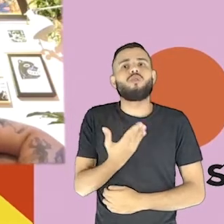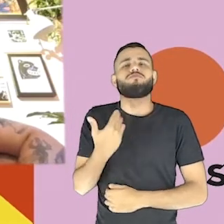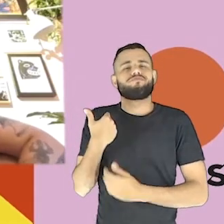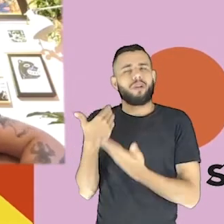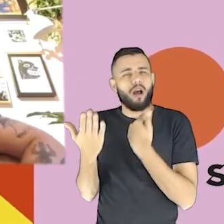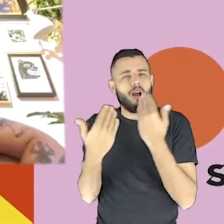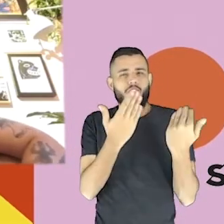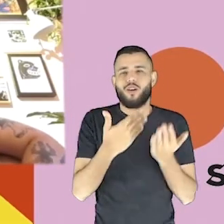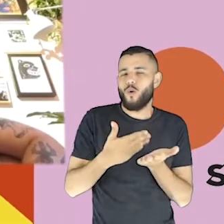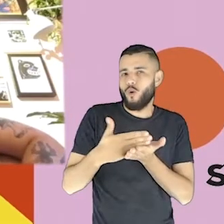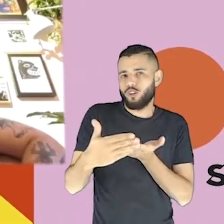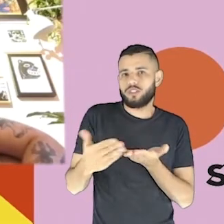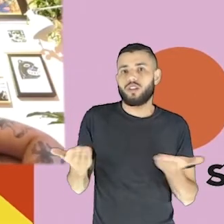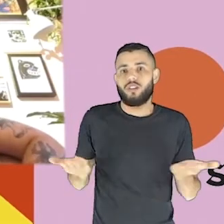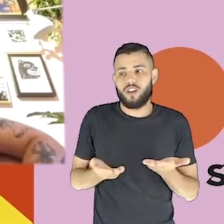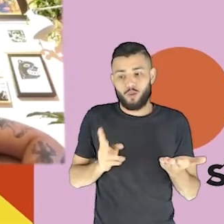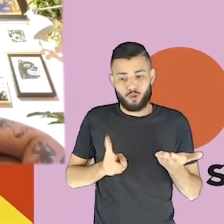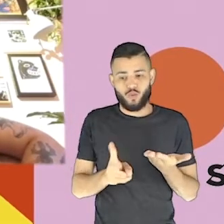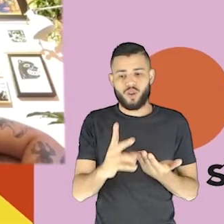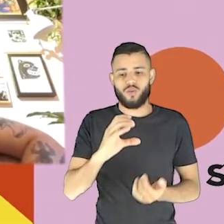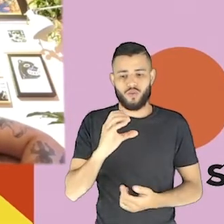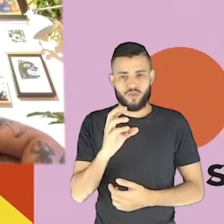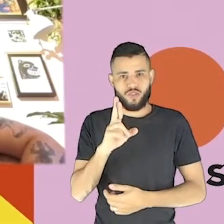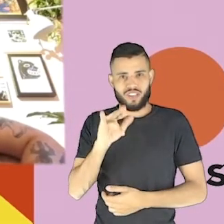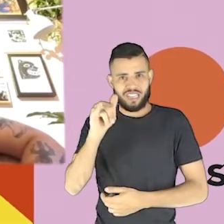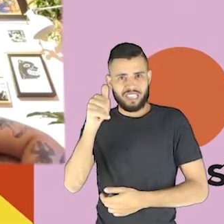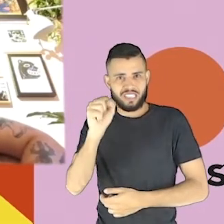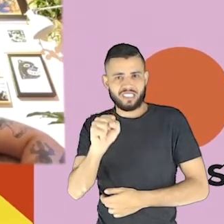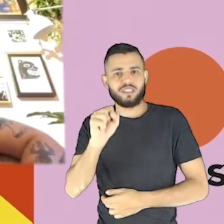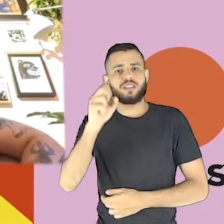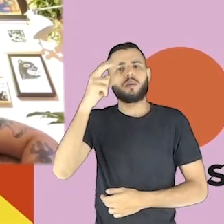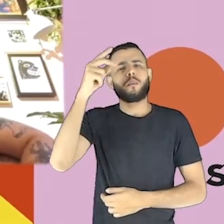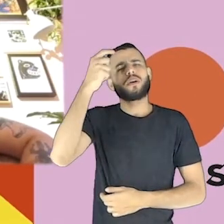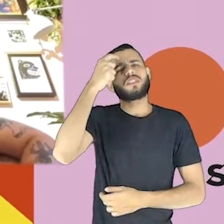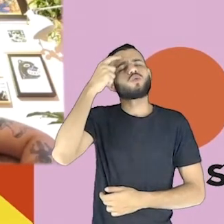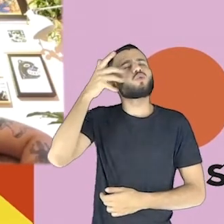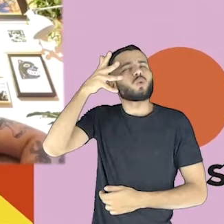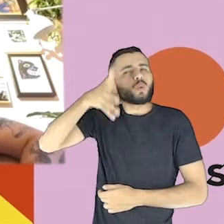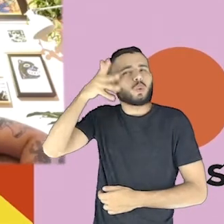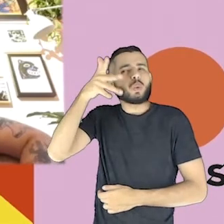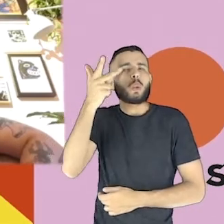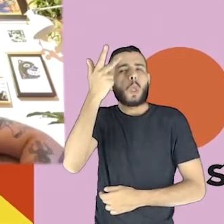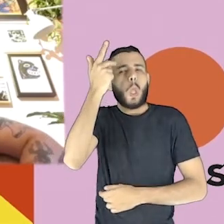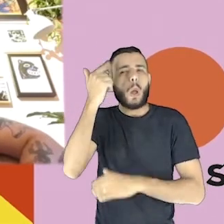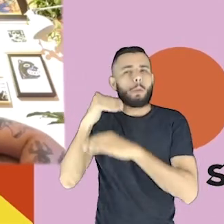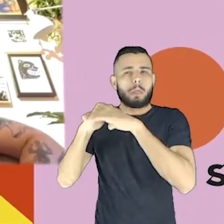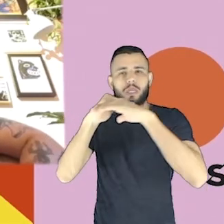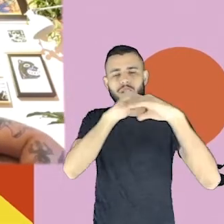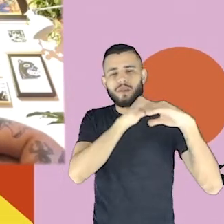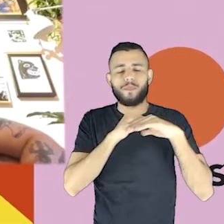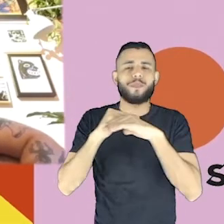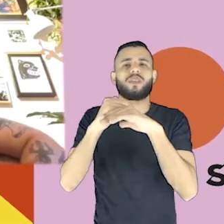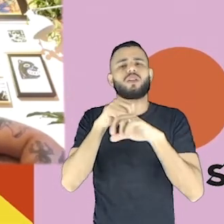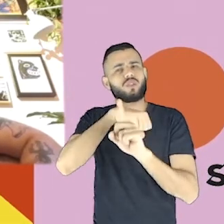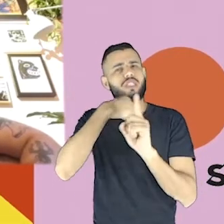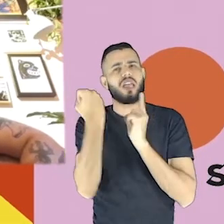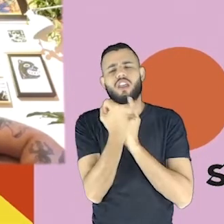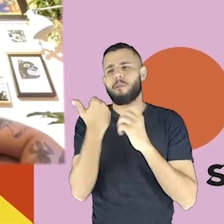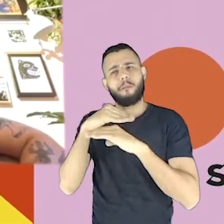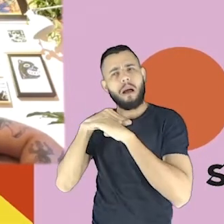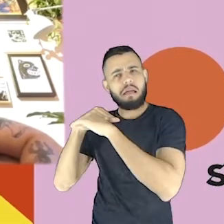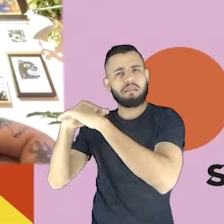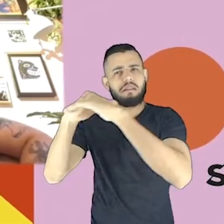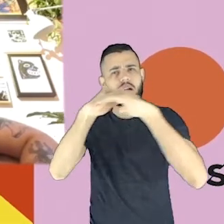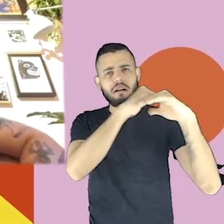o nosso bate-papo hoje. E já continuando, Cris, pensando em discurso normativo, pensando numa sociedade de